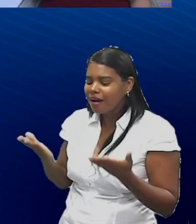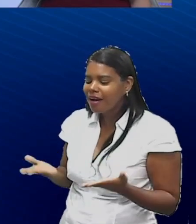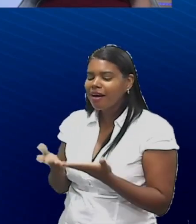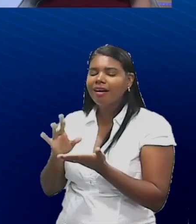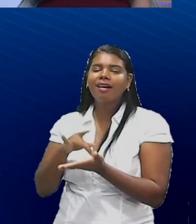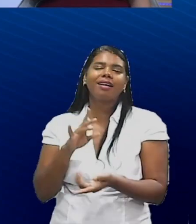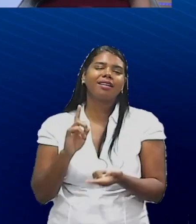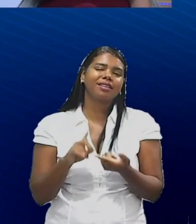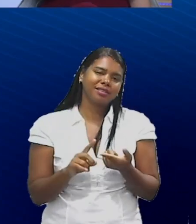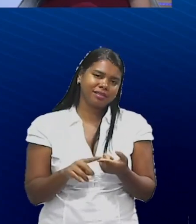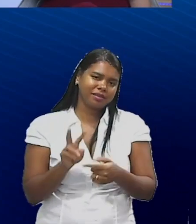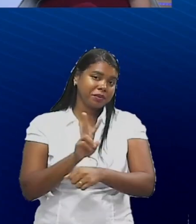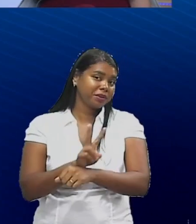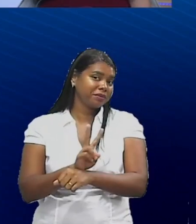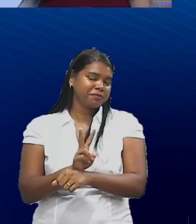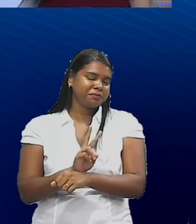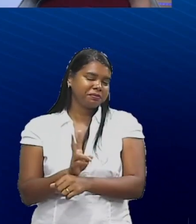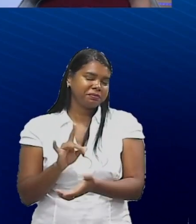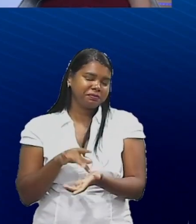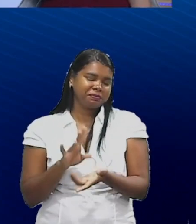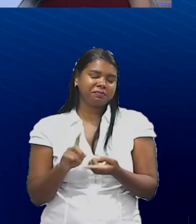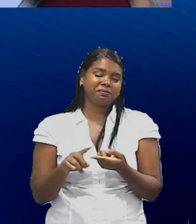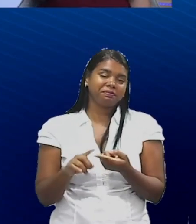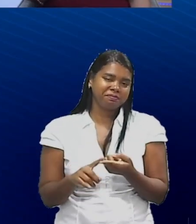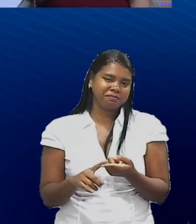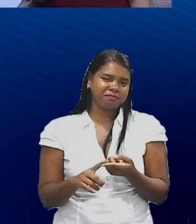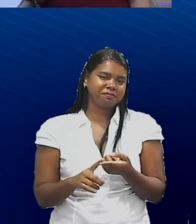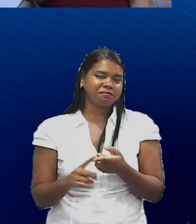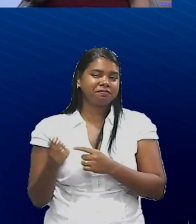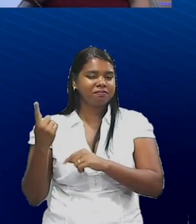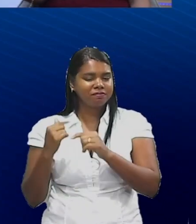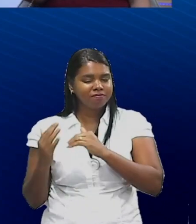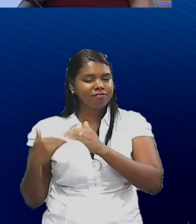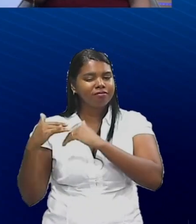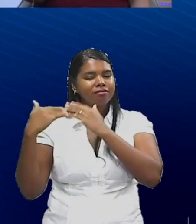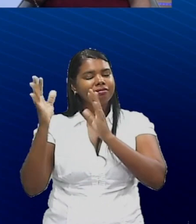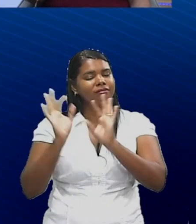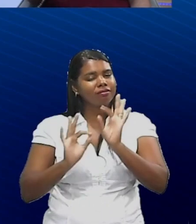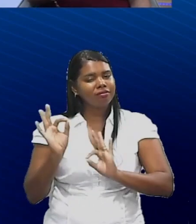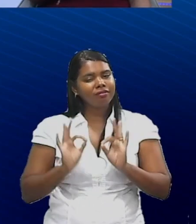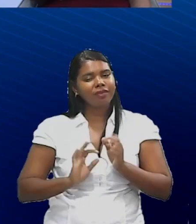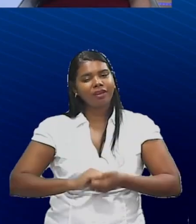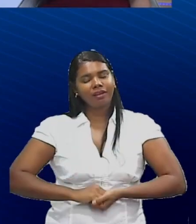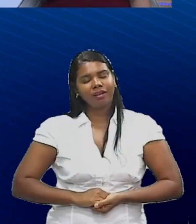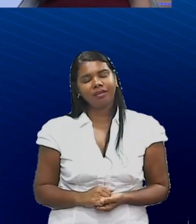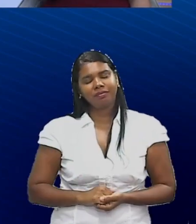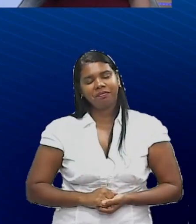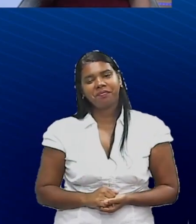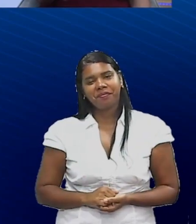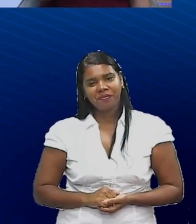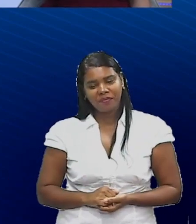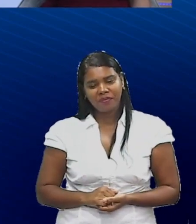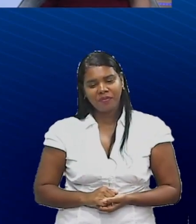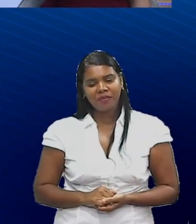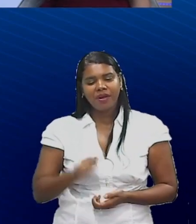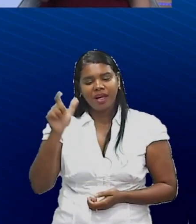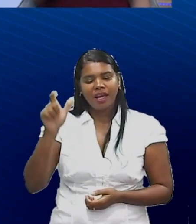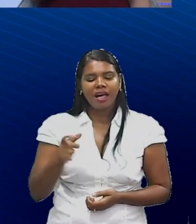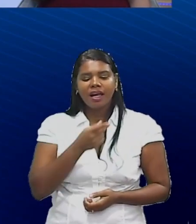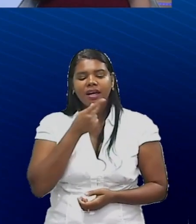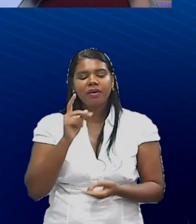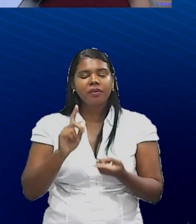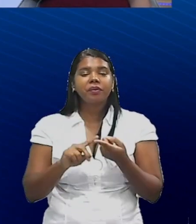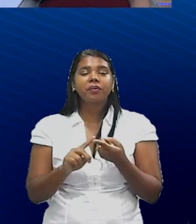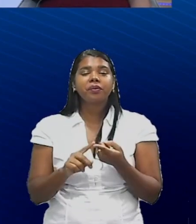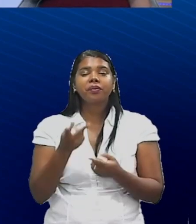seja, preservá-lo é a necessidade para o quê? Para os negócios bem-sucedidos da organização. Então, Kotler é um autor muito interessante